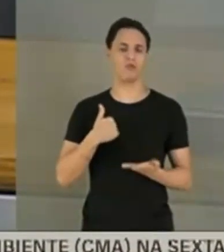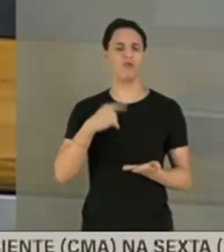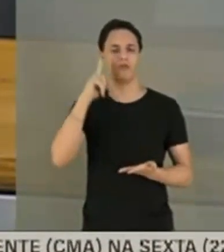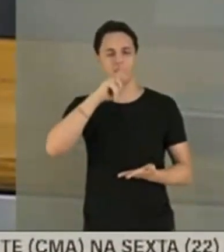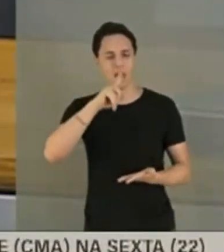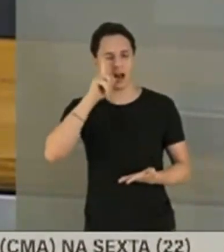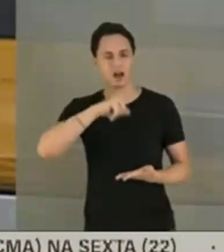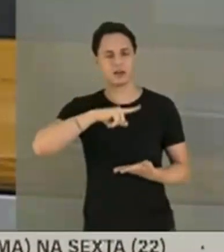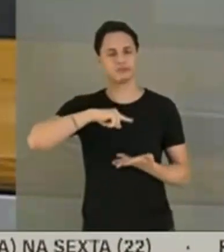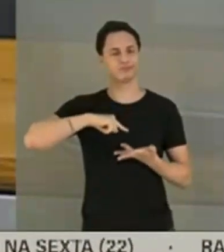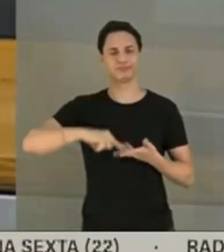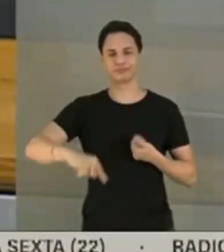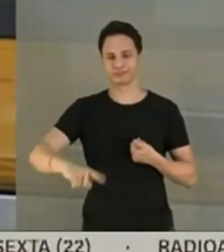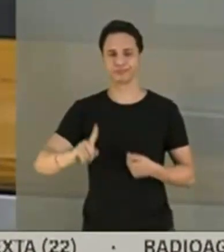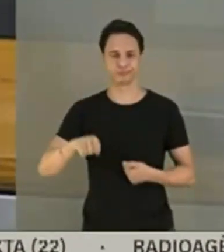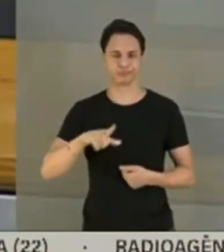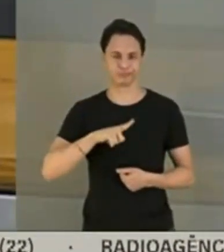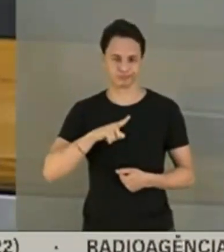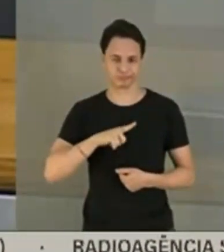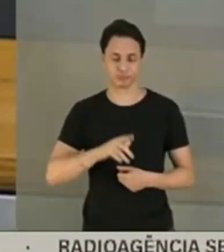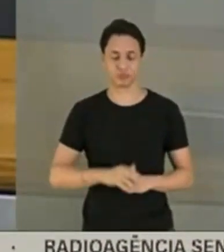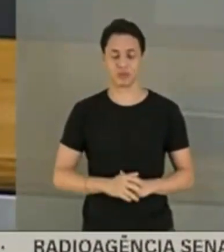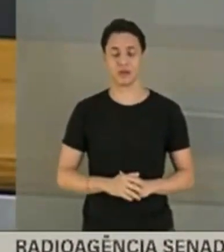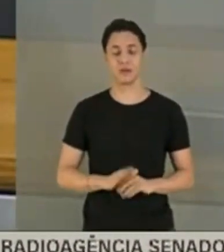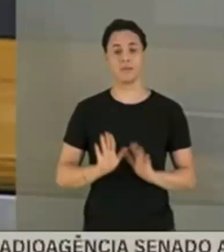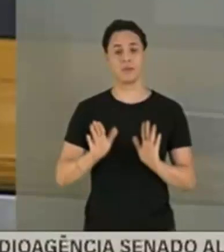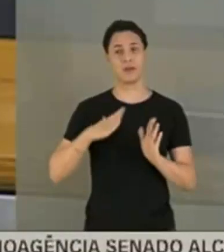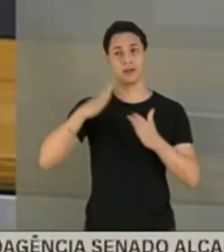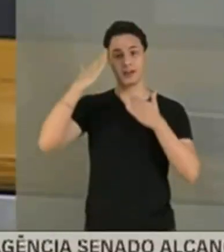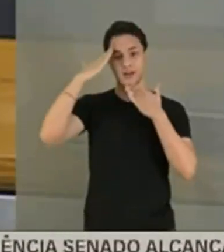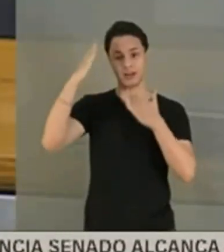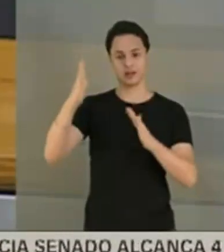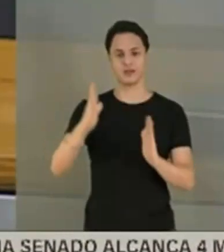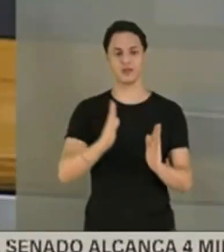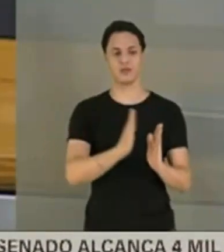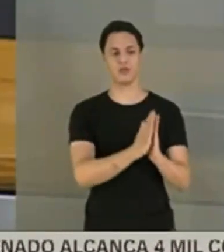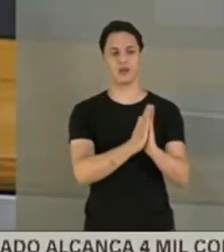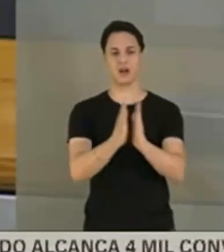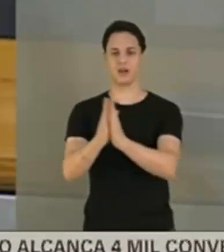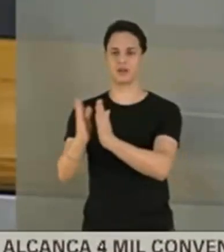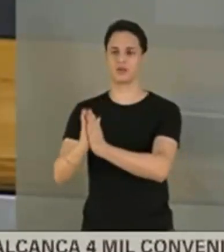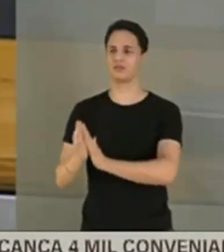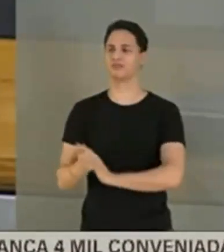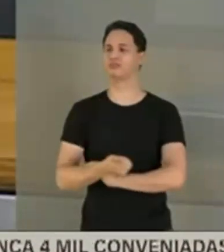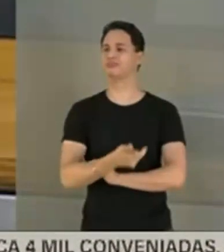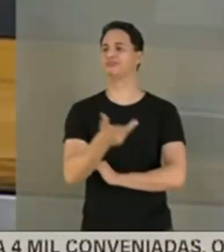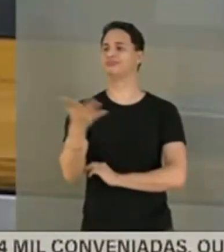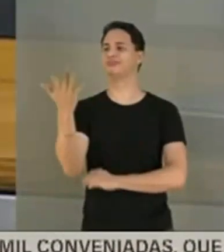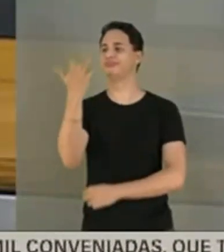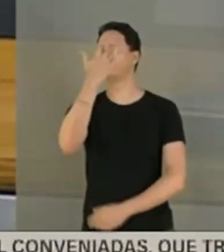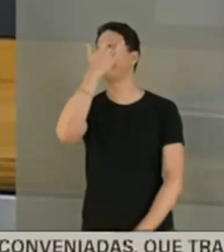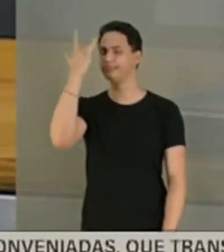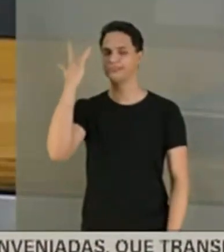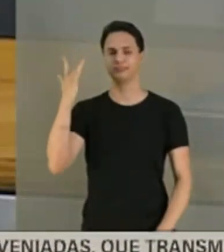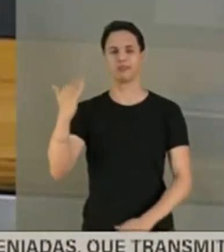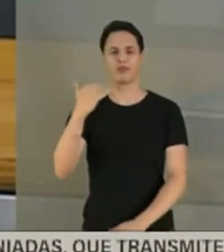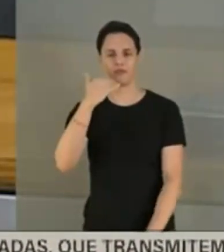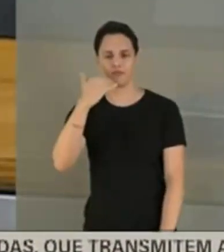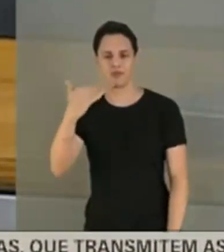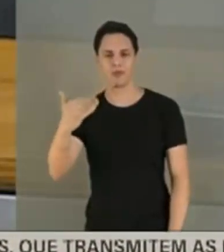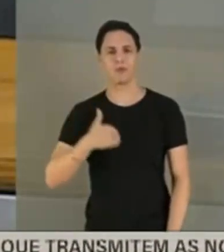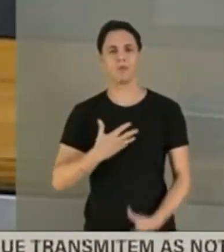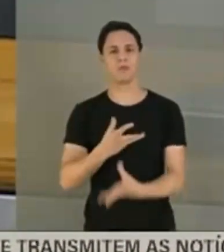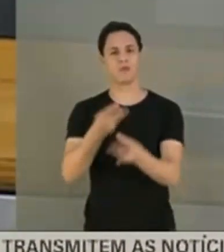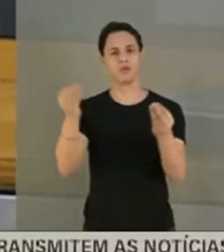são muitas, mas graças às orações de milhares, talvez